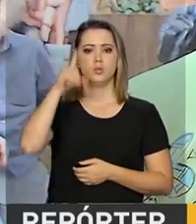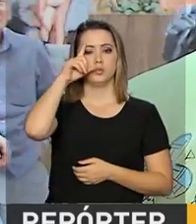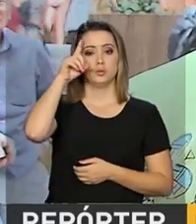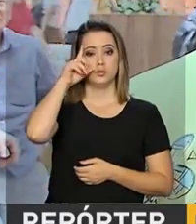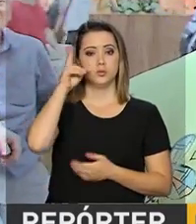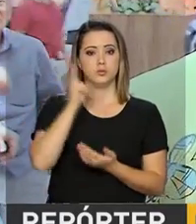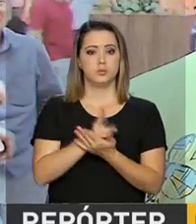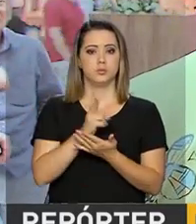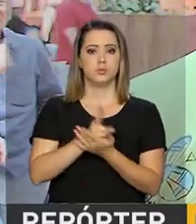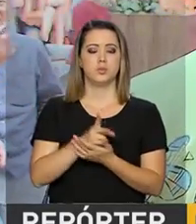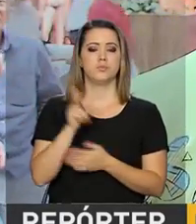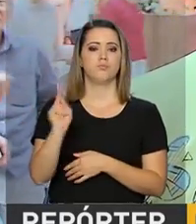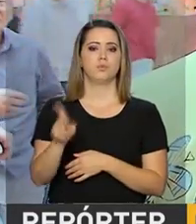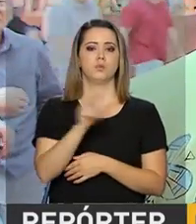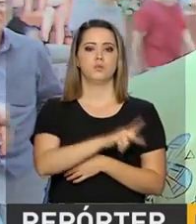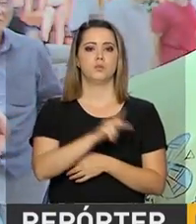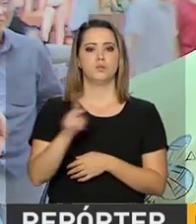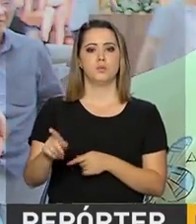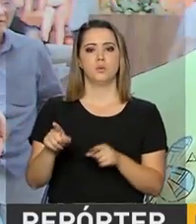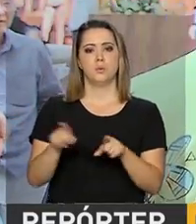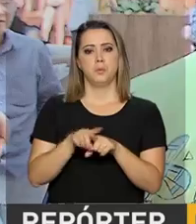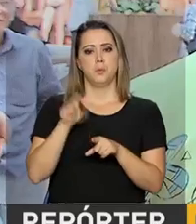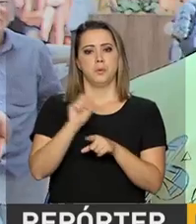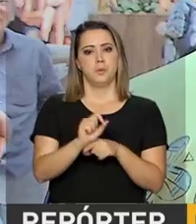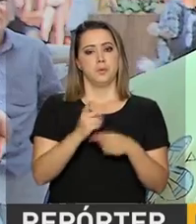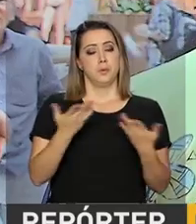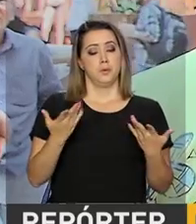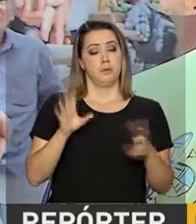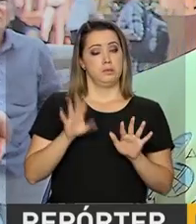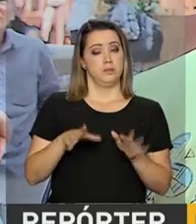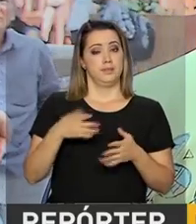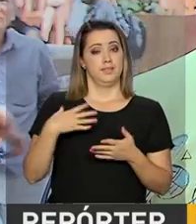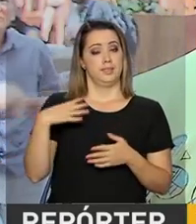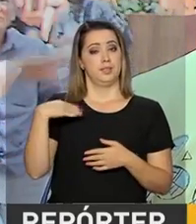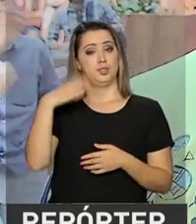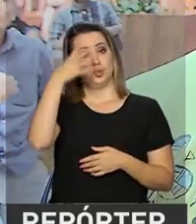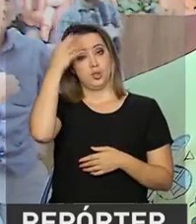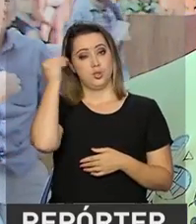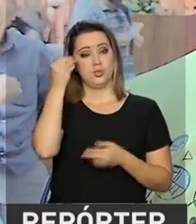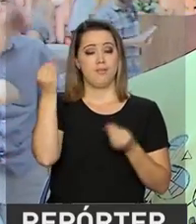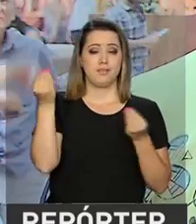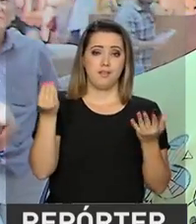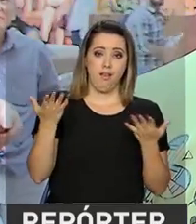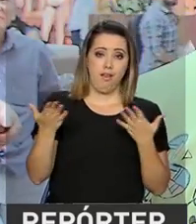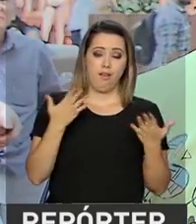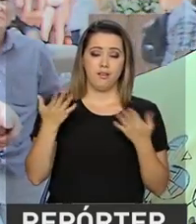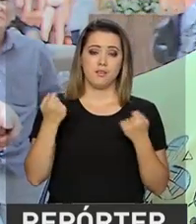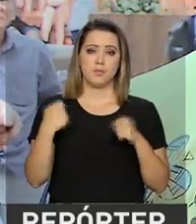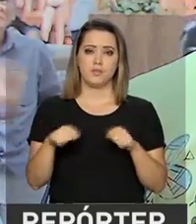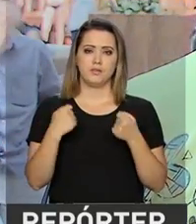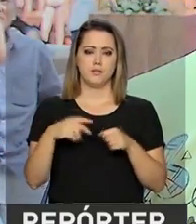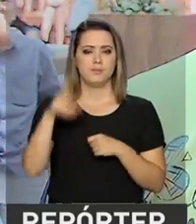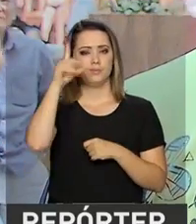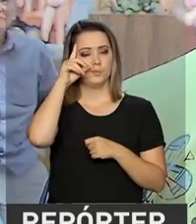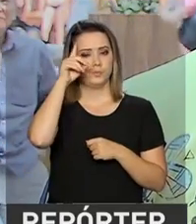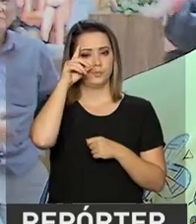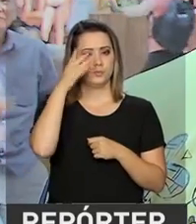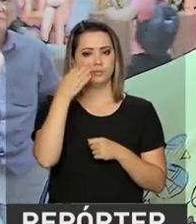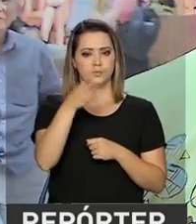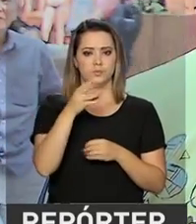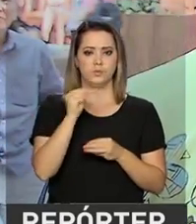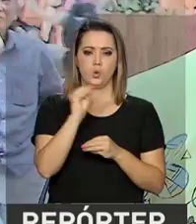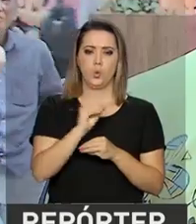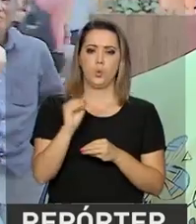professor de educação física, mas sempre nessa correria a gente esquece, né, dessas atitudes, né, que tem que ser do cotidiano, né,